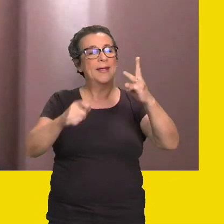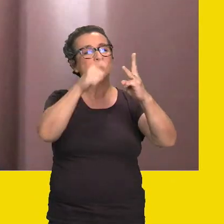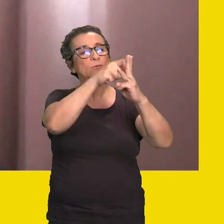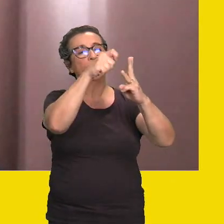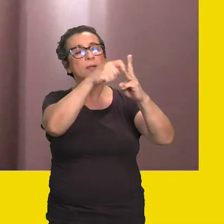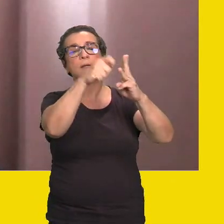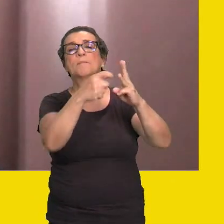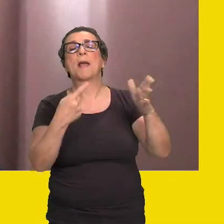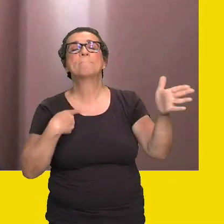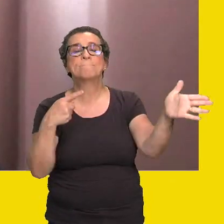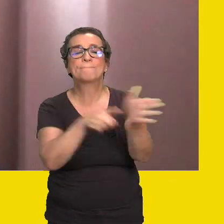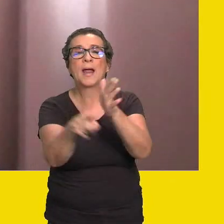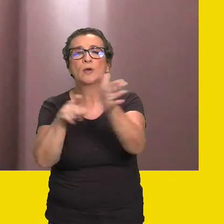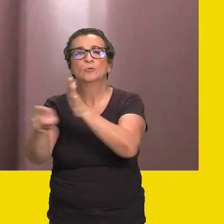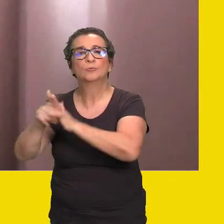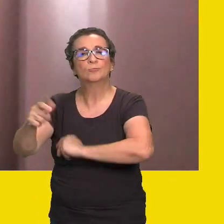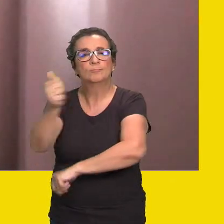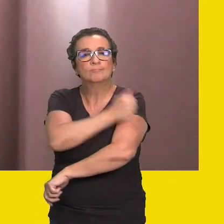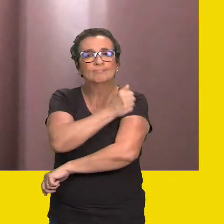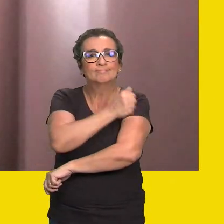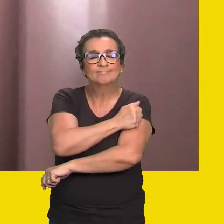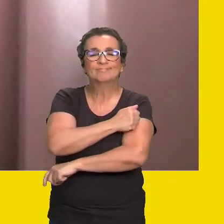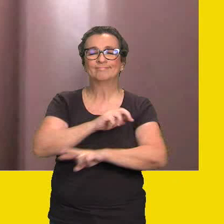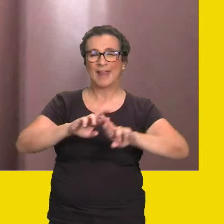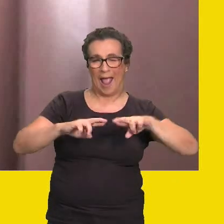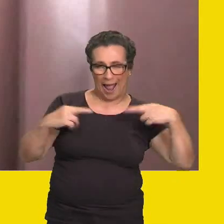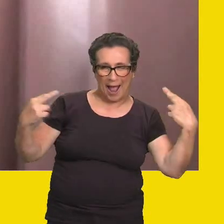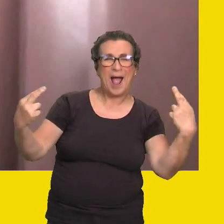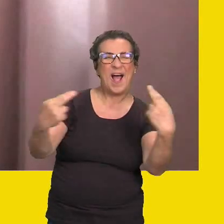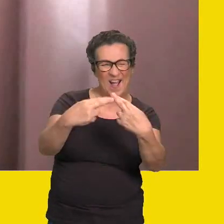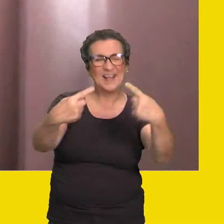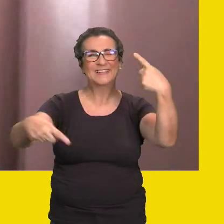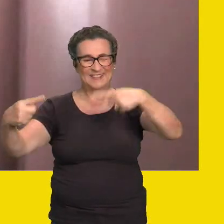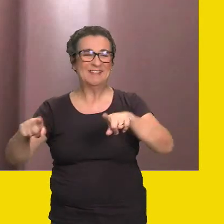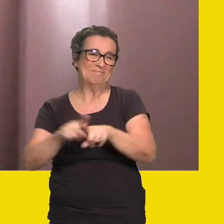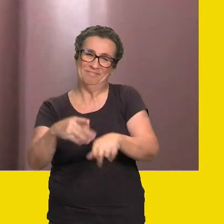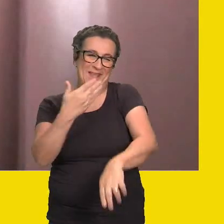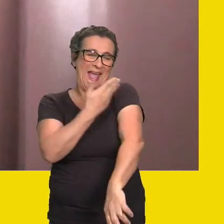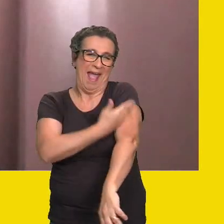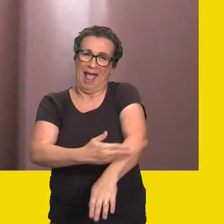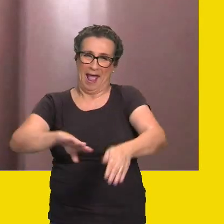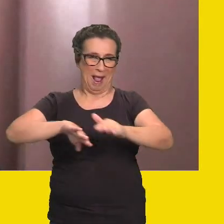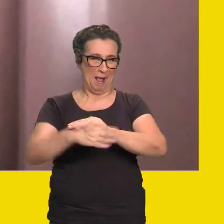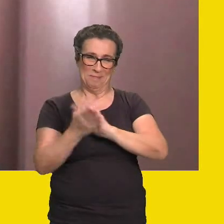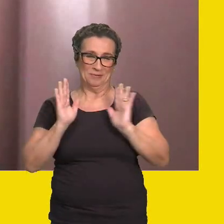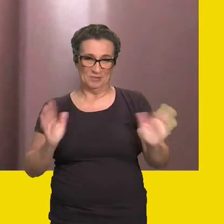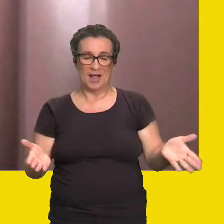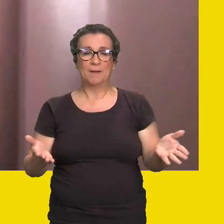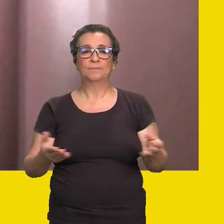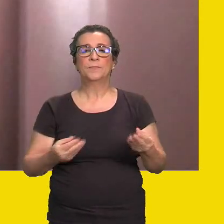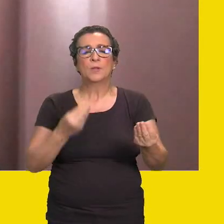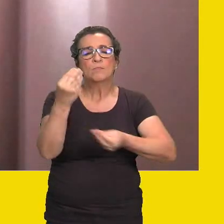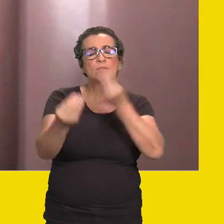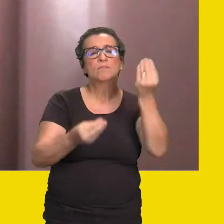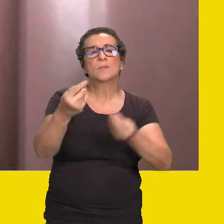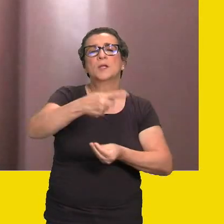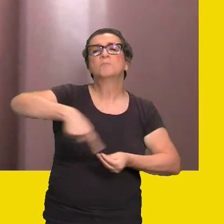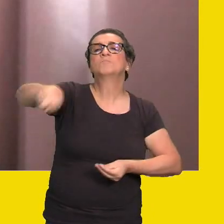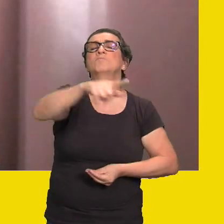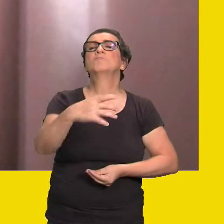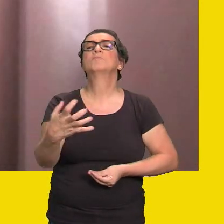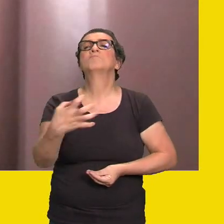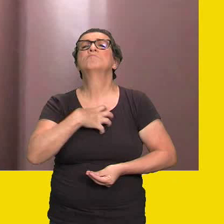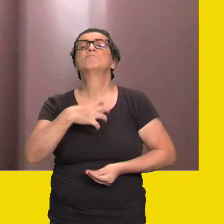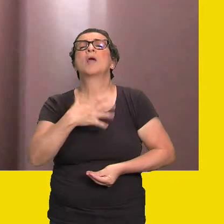aos estudantes. A gente faz aquela roda de conversa, como de costume, né? Só que com a intencionalidade de saber o que, que eles